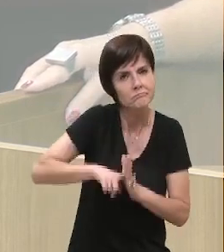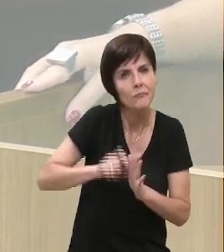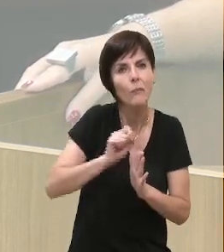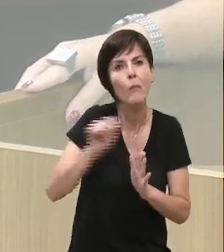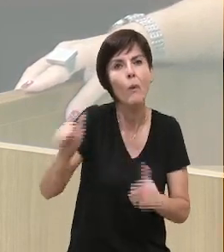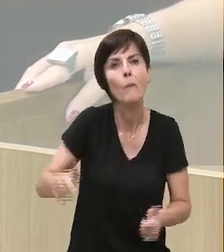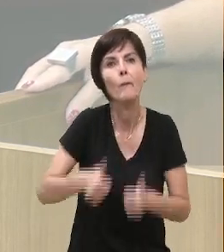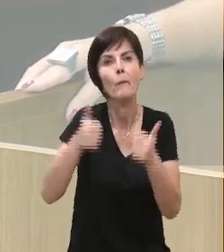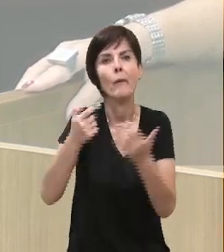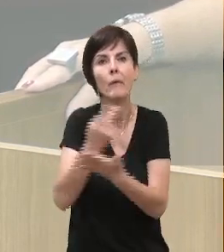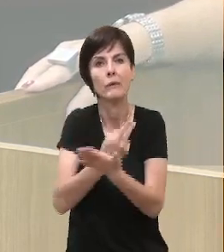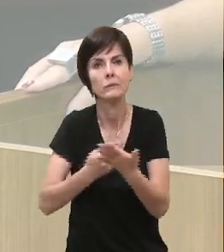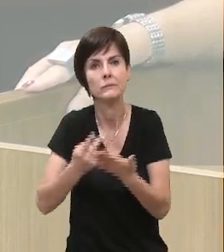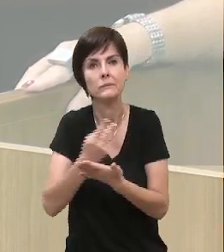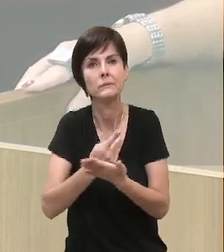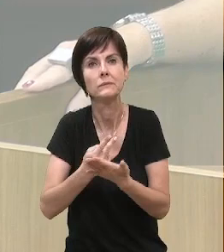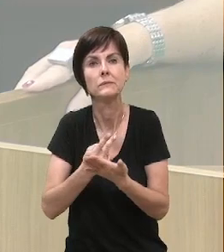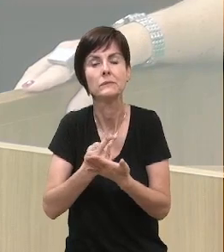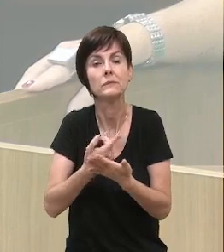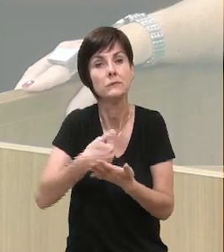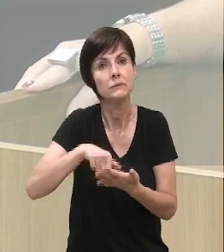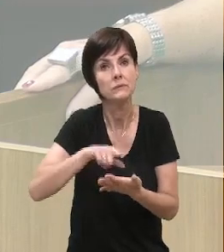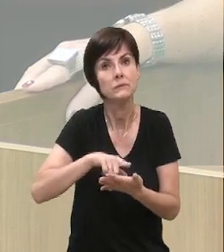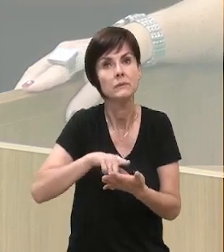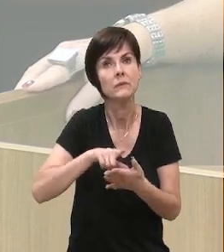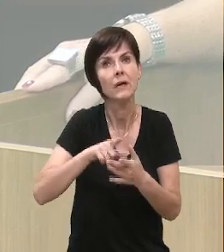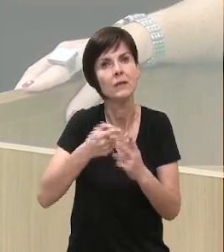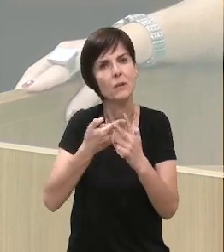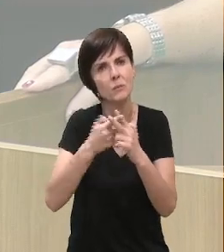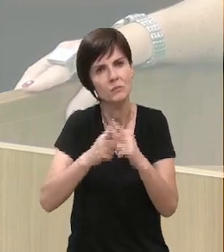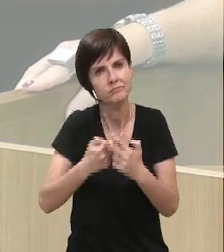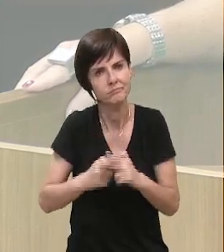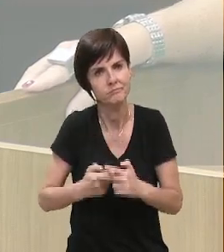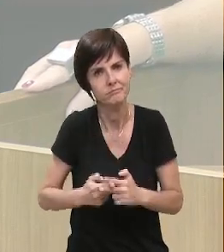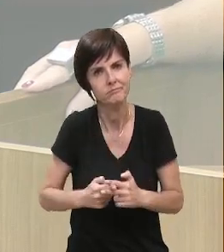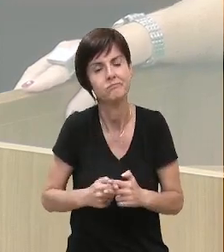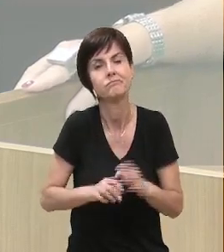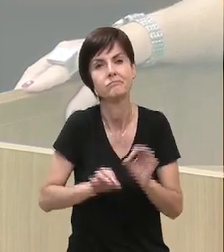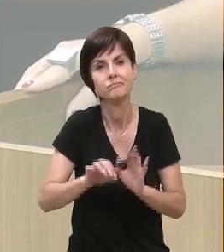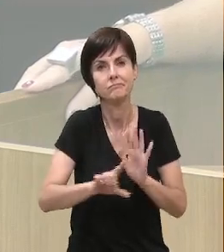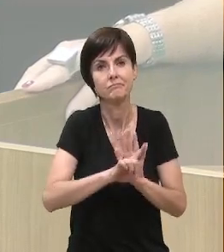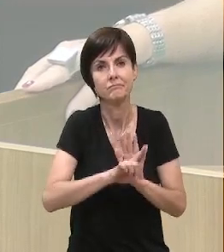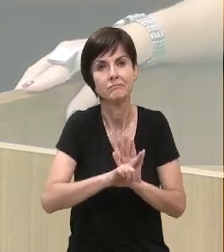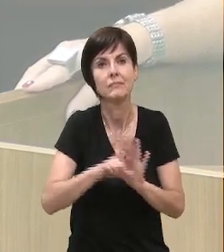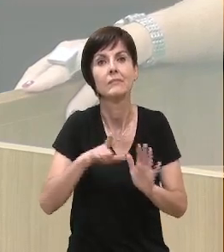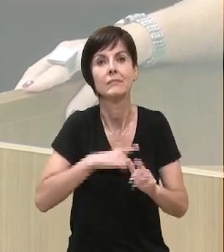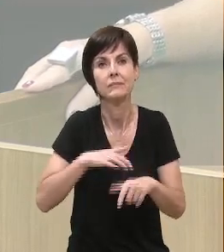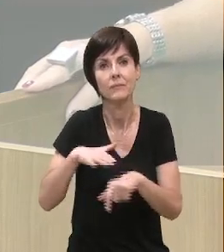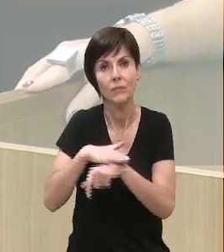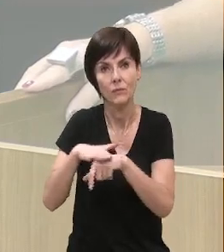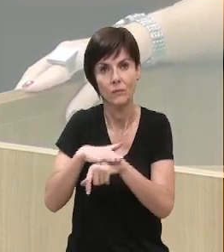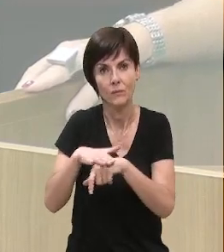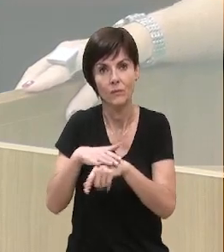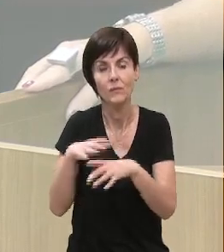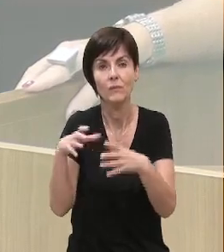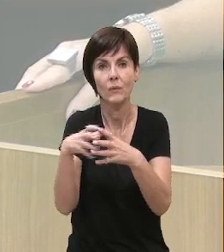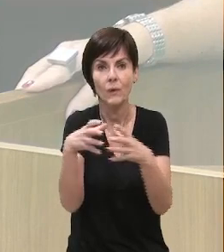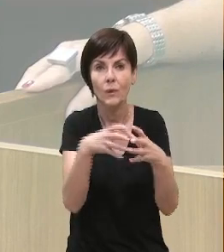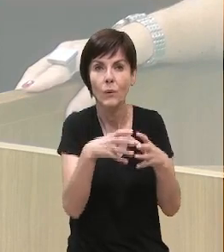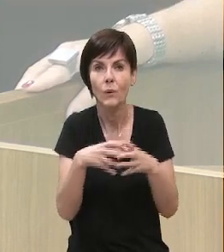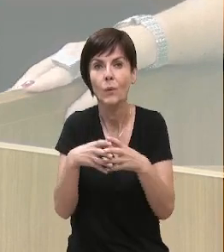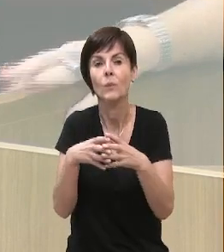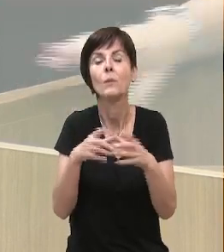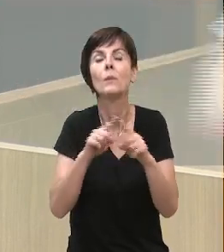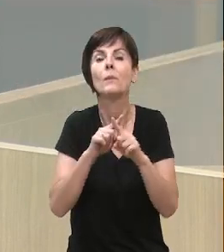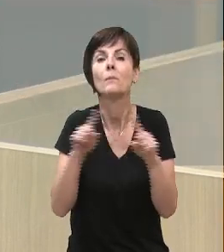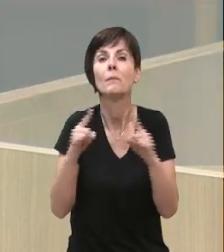né? Nós estamos ainda formatando, porque, como eu falei, temos que conversar com estes órgãos, mas